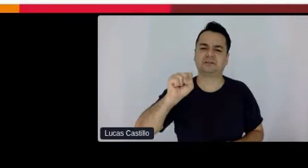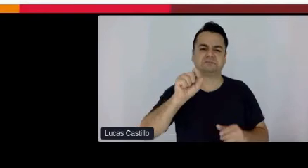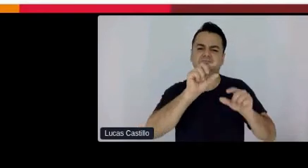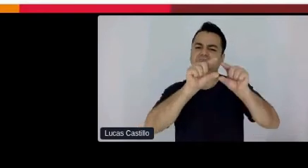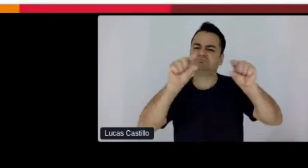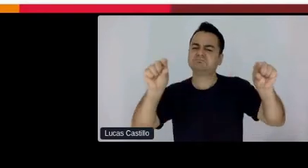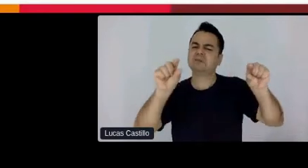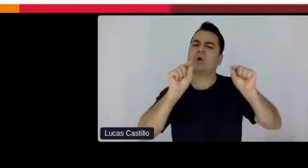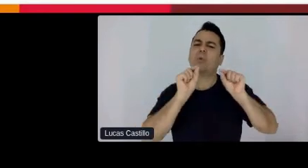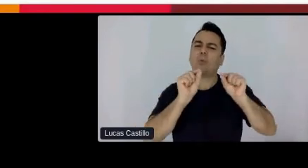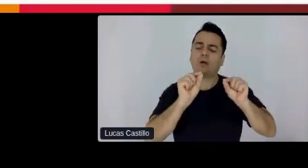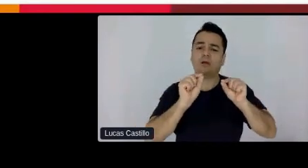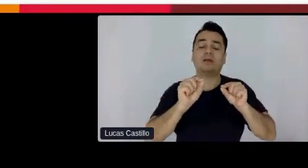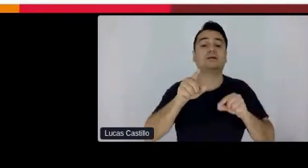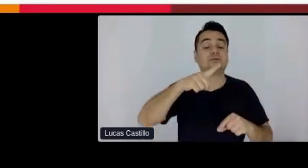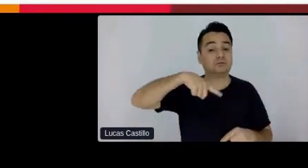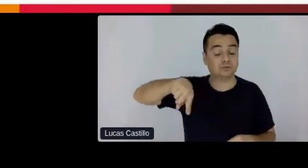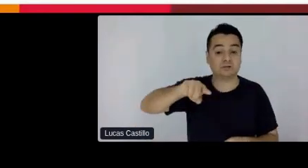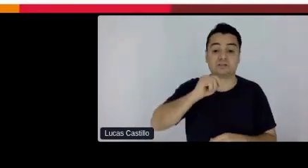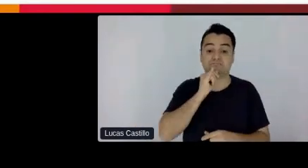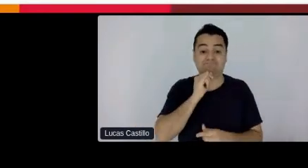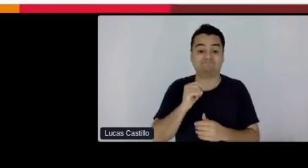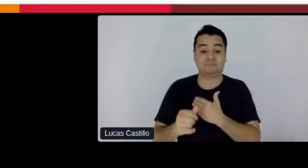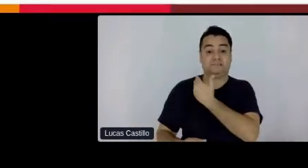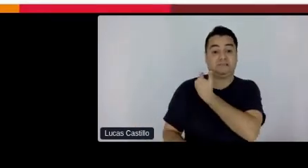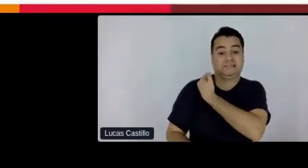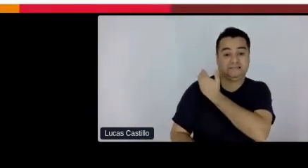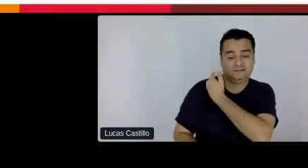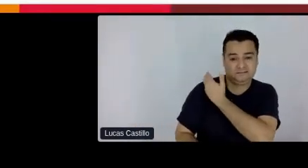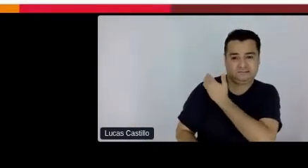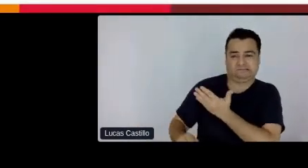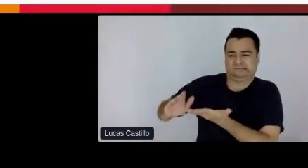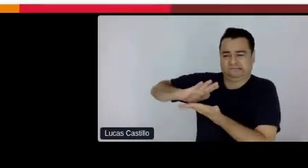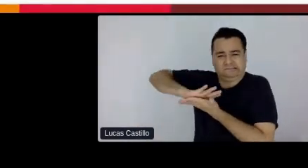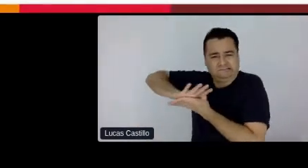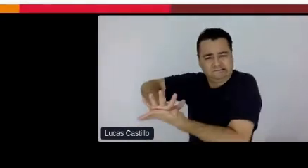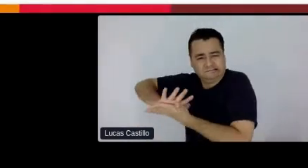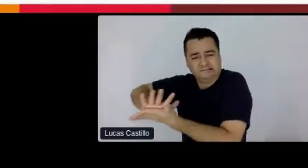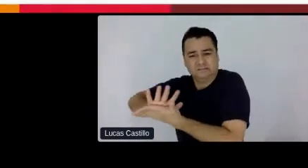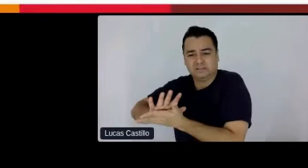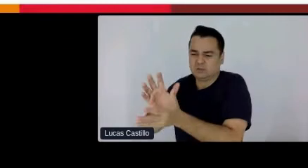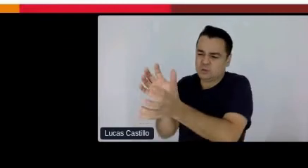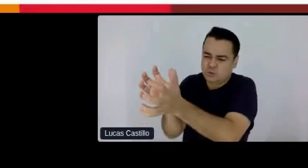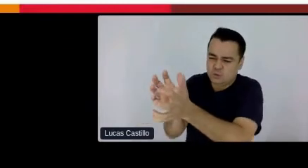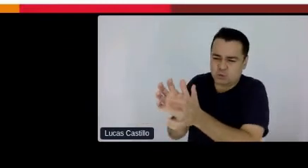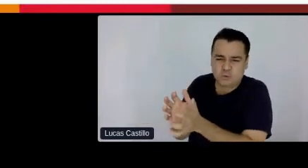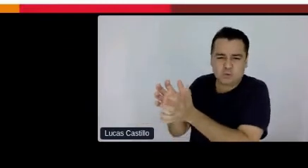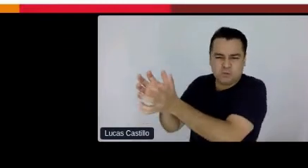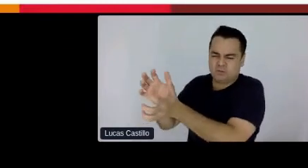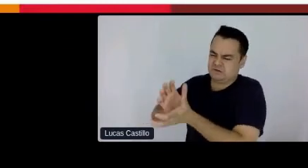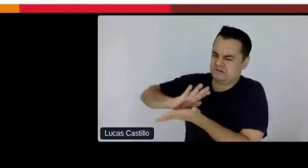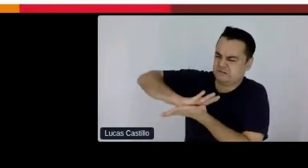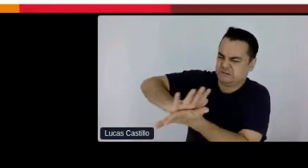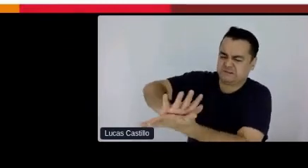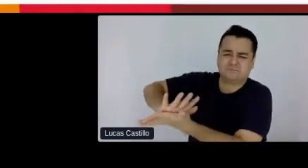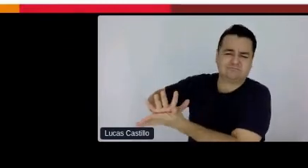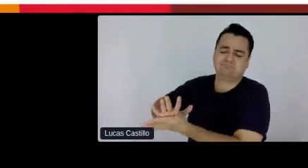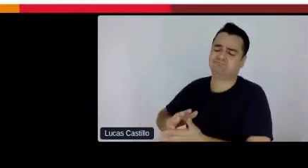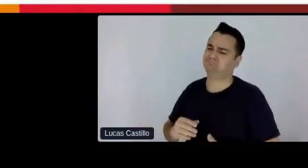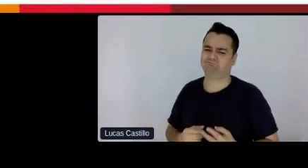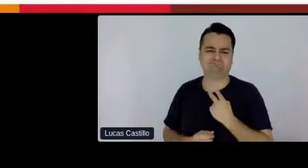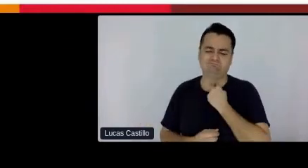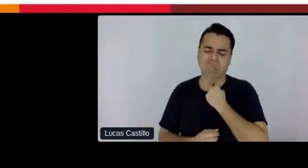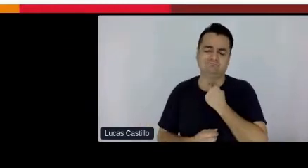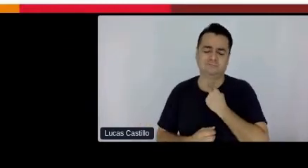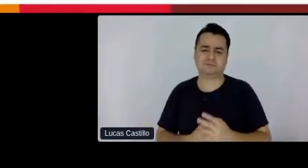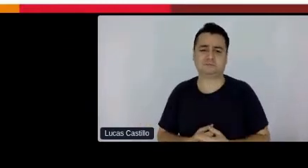discriminação étnicas, raciais, religiosas, de gênero, de casta, para promover a participação de minorias no